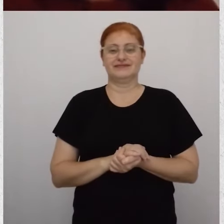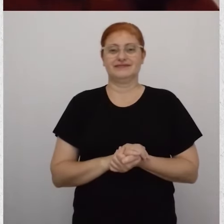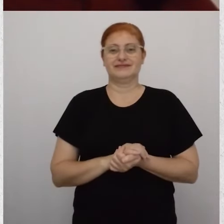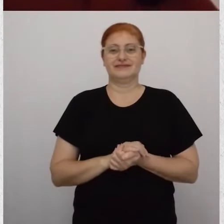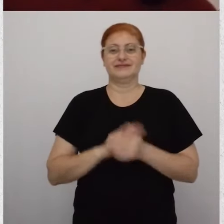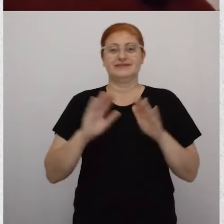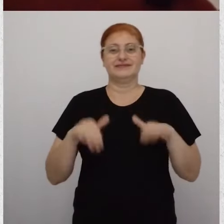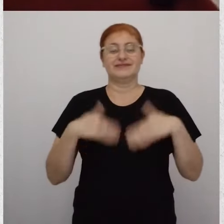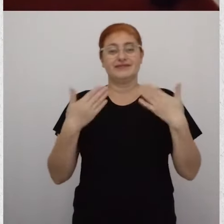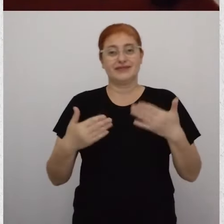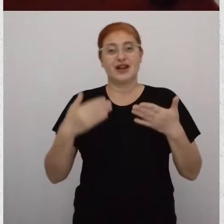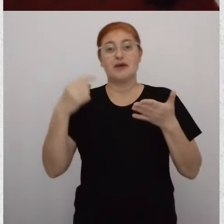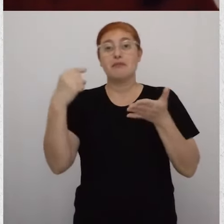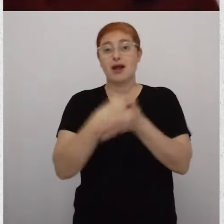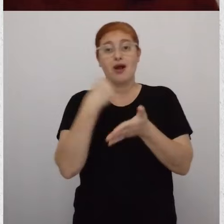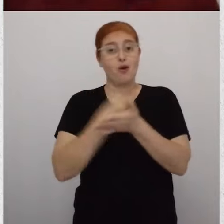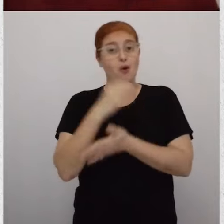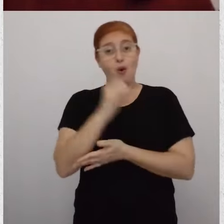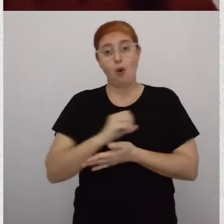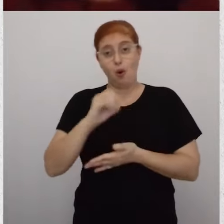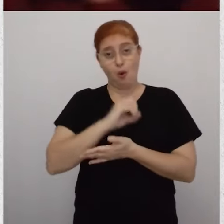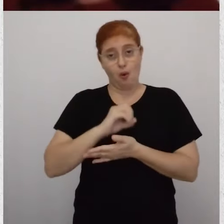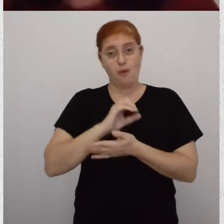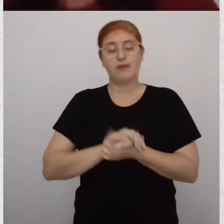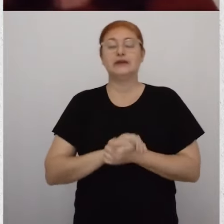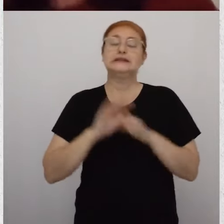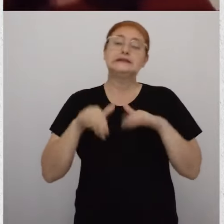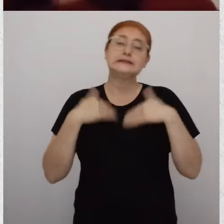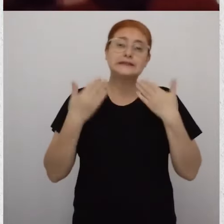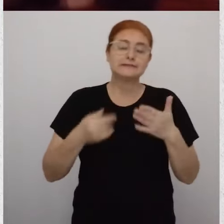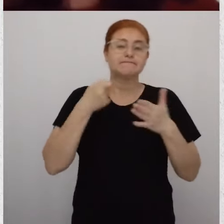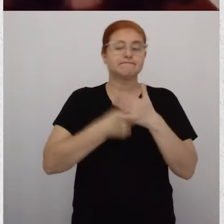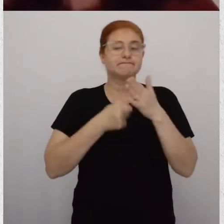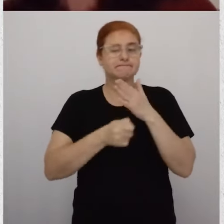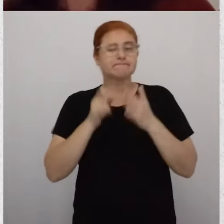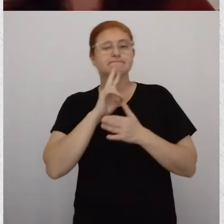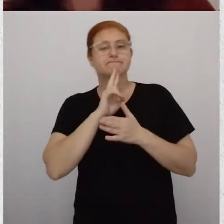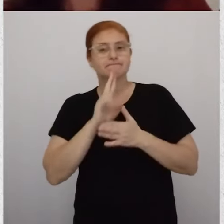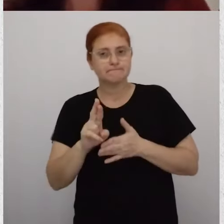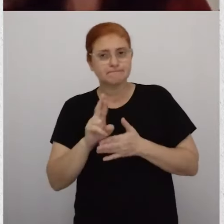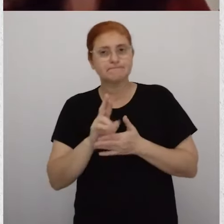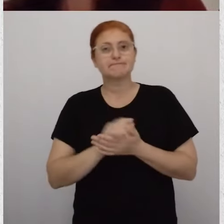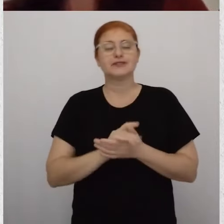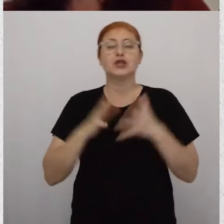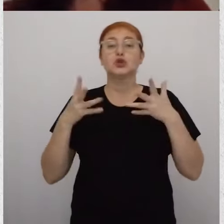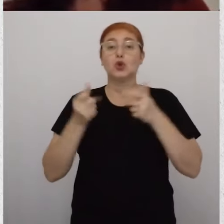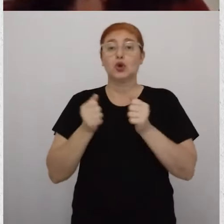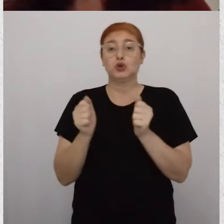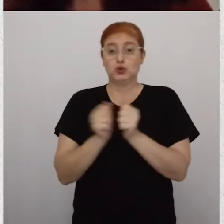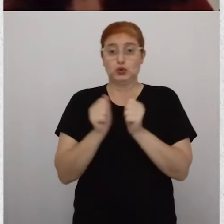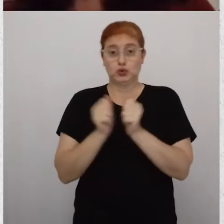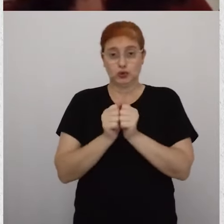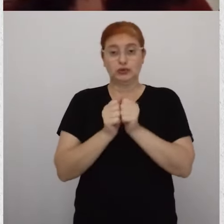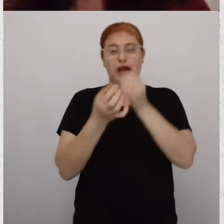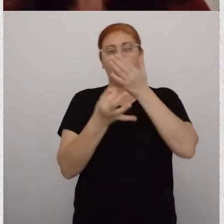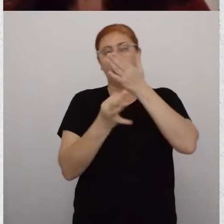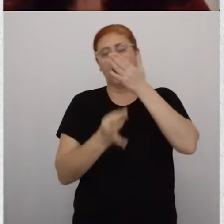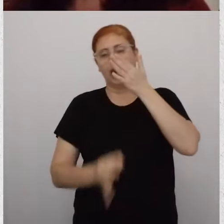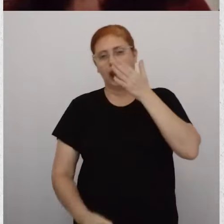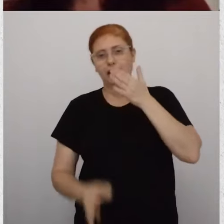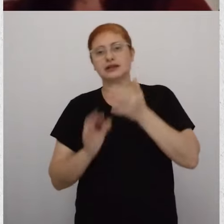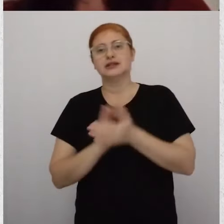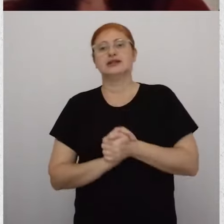Foram ótimas perguntas, Carmen. Bom, eu vou tentar responder elas um pouco todas juntas, assim, para não me alongar